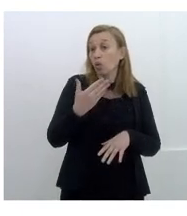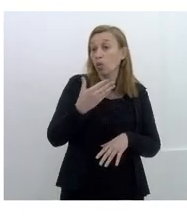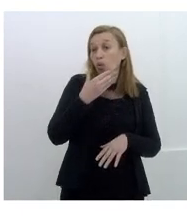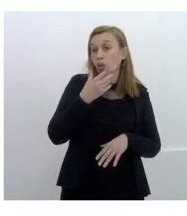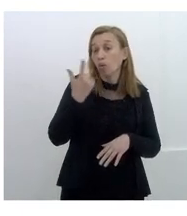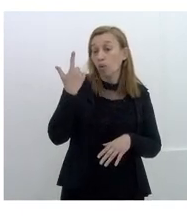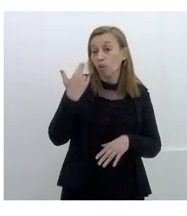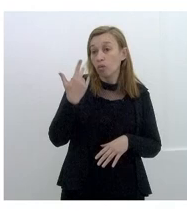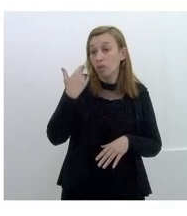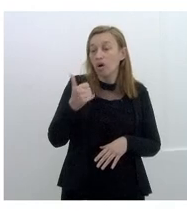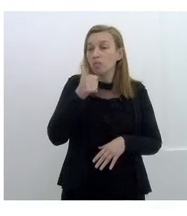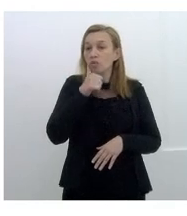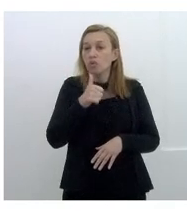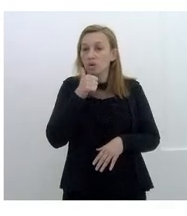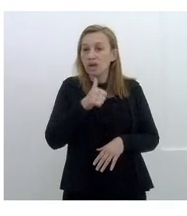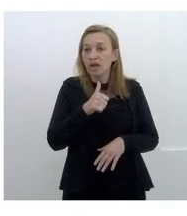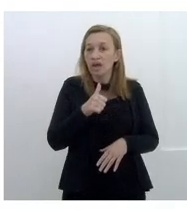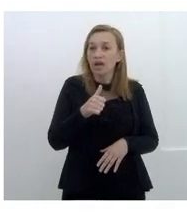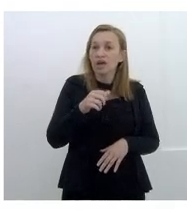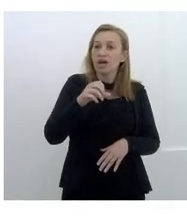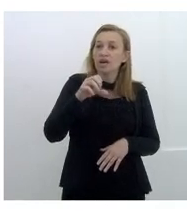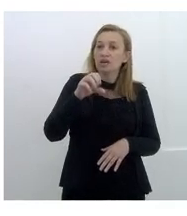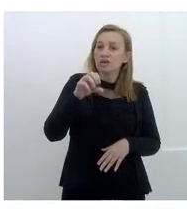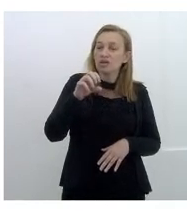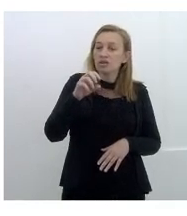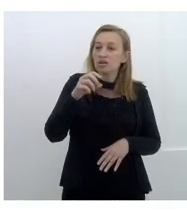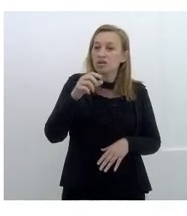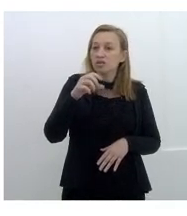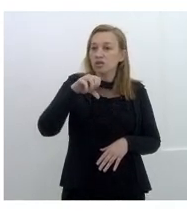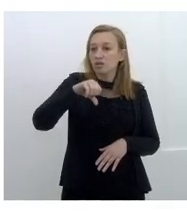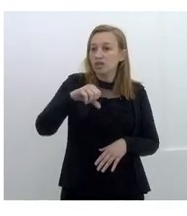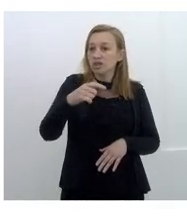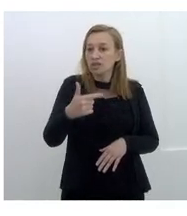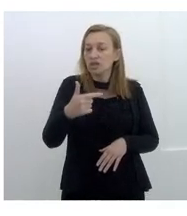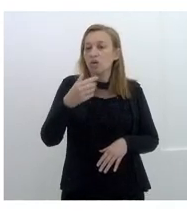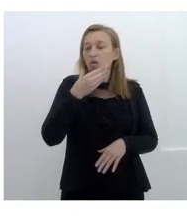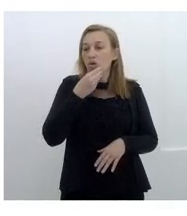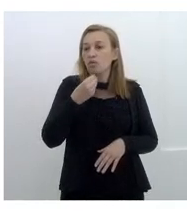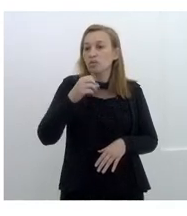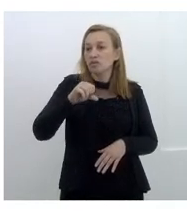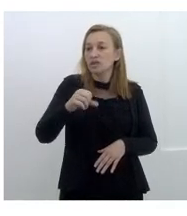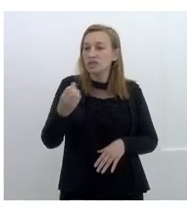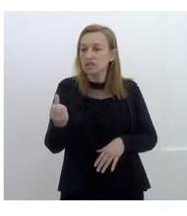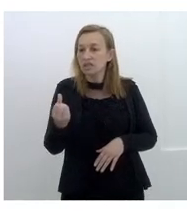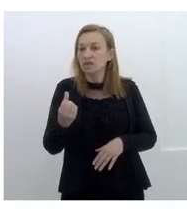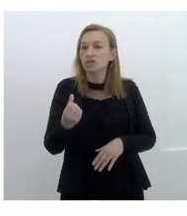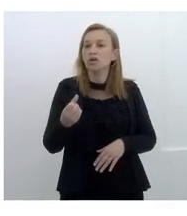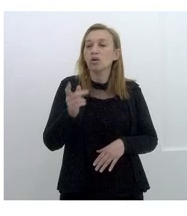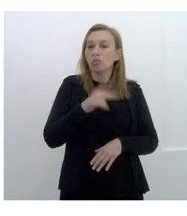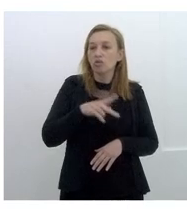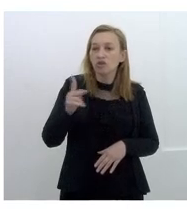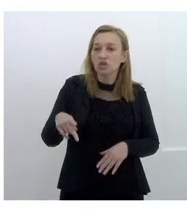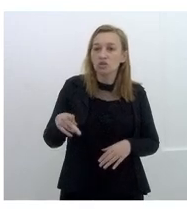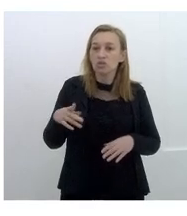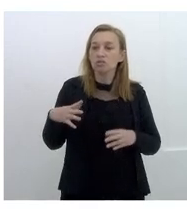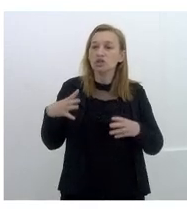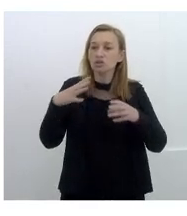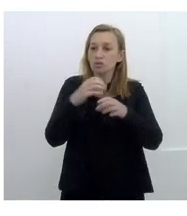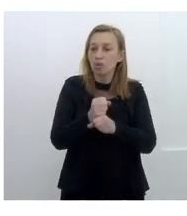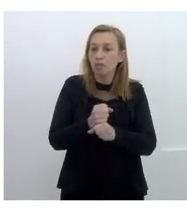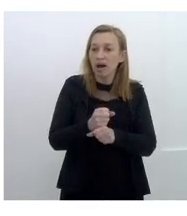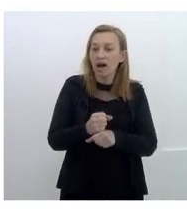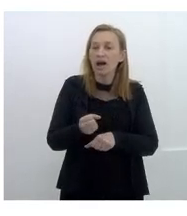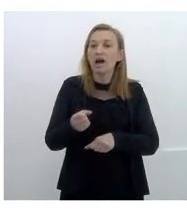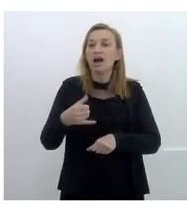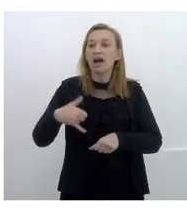86 pontos homem 96 para professor 81 pontos e 91 você soma da idade